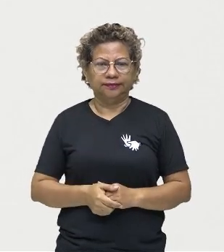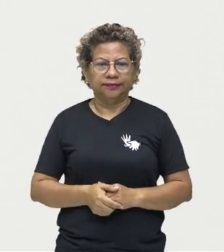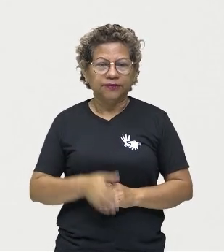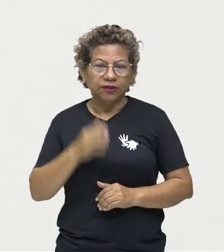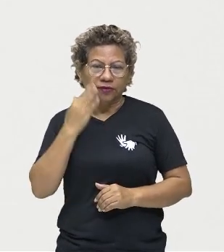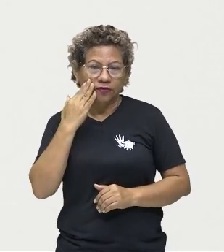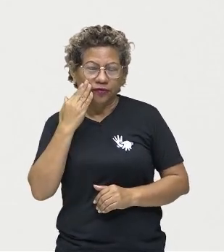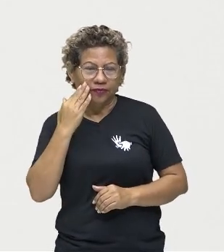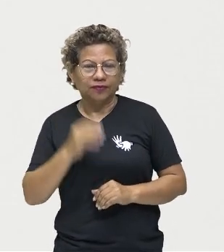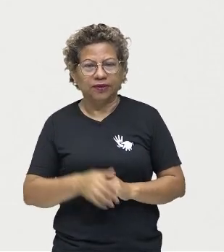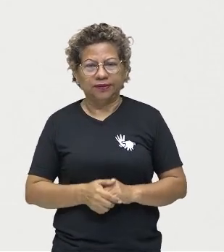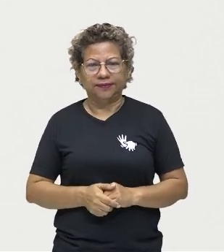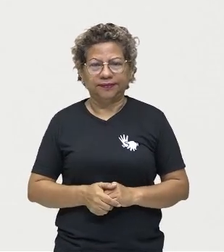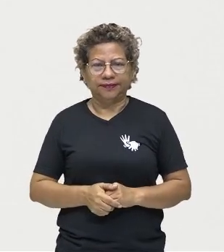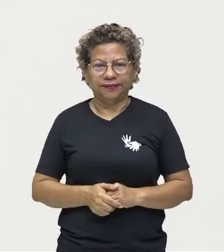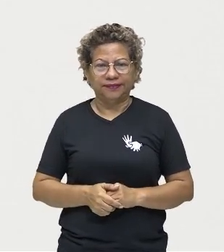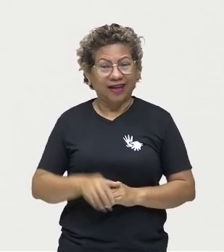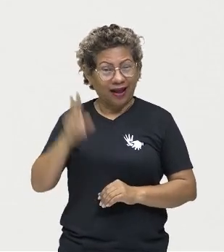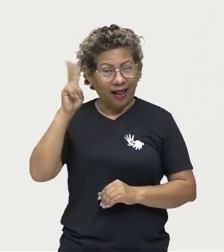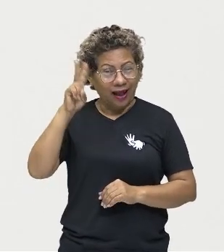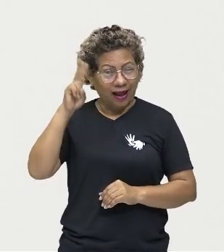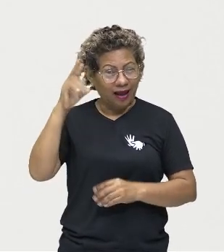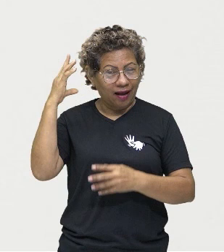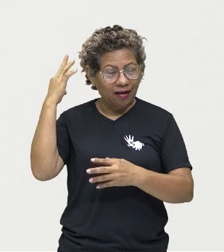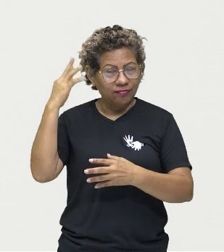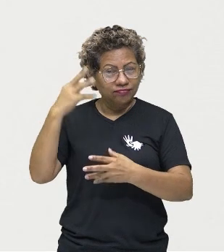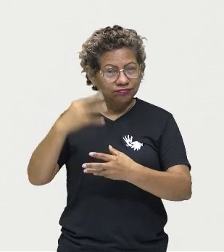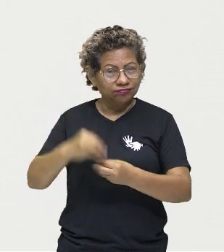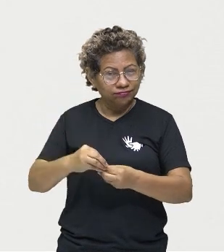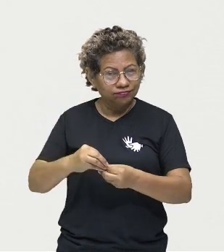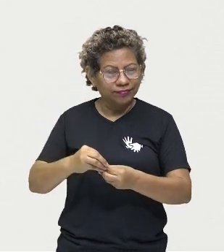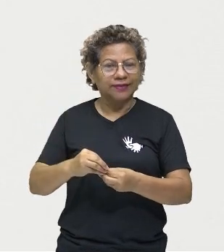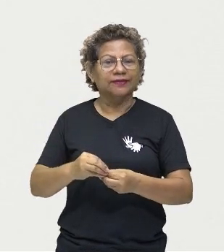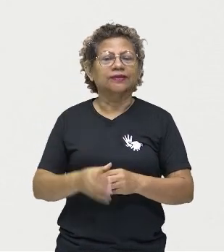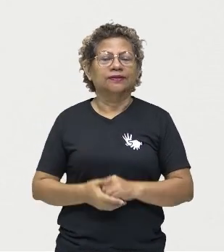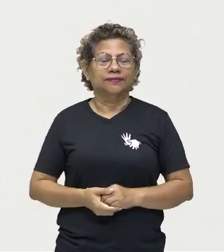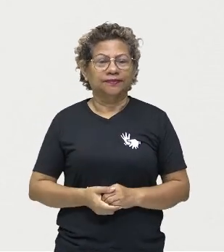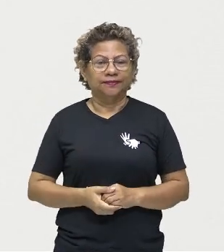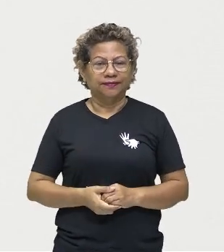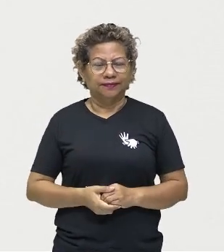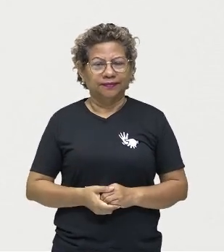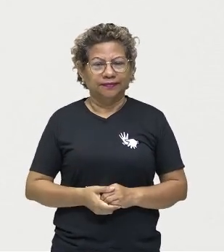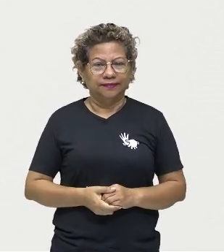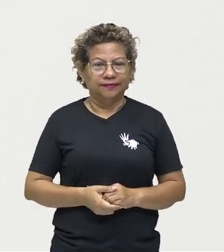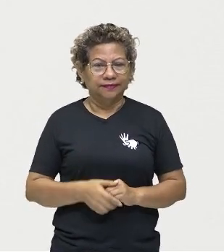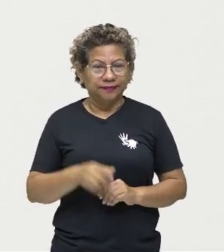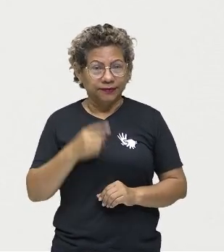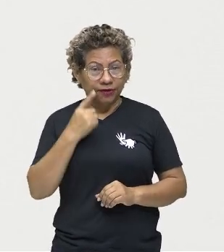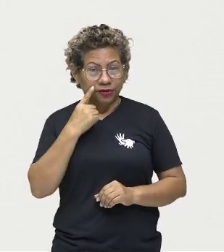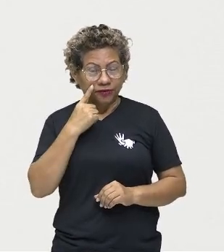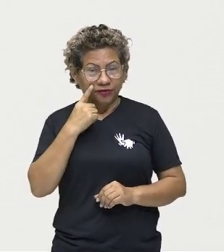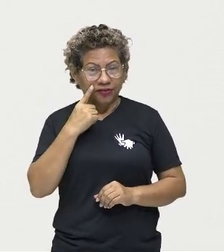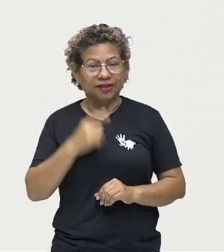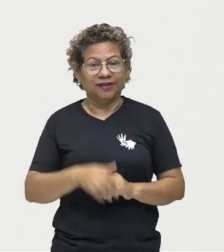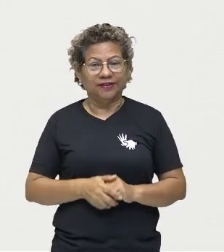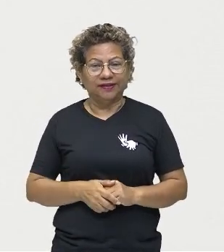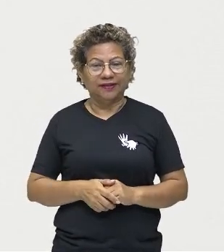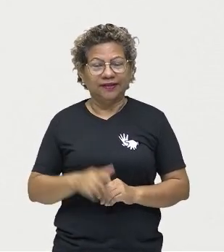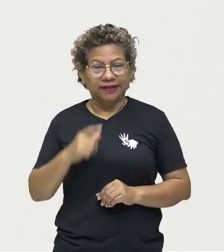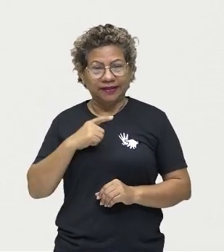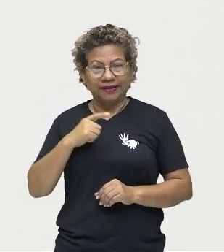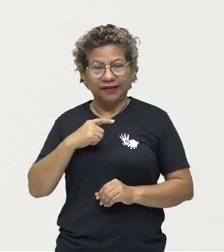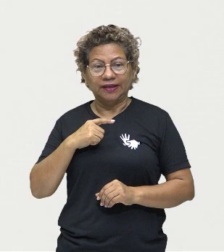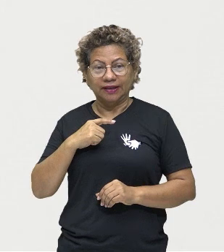nossa mediana, ó. Nós temos aqui o nosso ponto D, que é o ponto médio do segmento AC, e ele sai